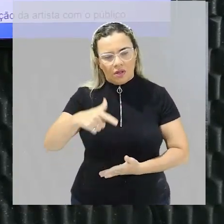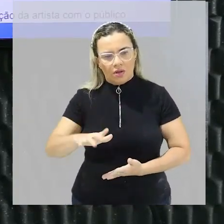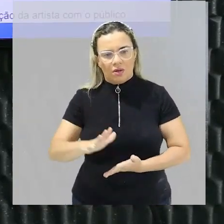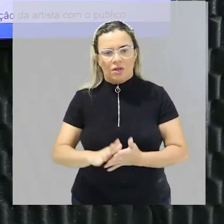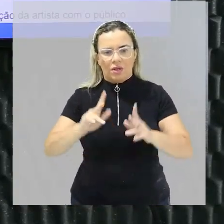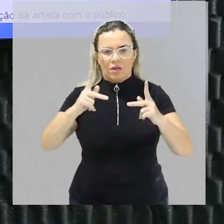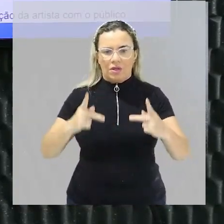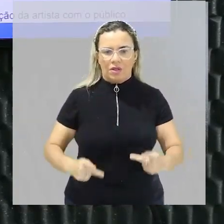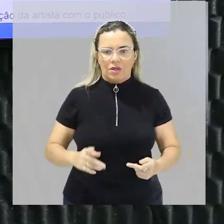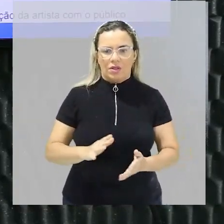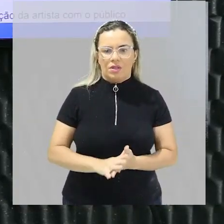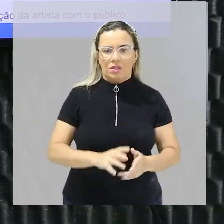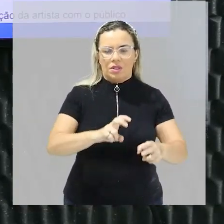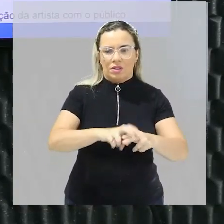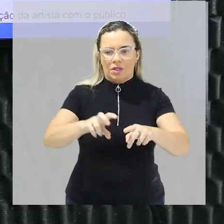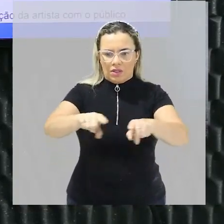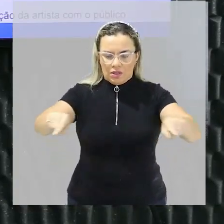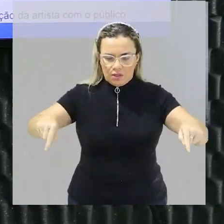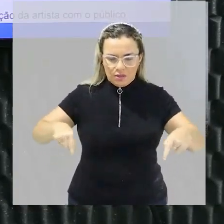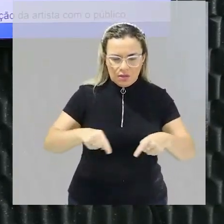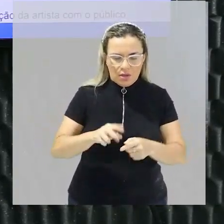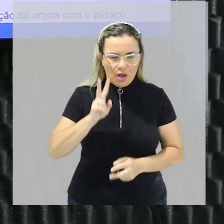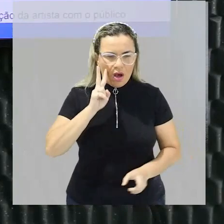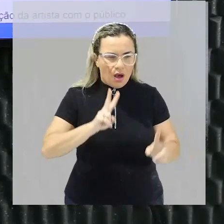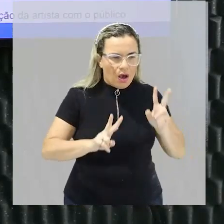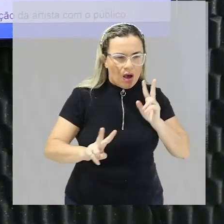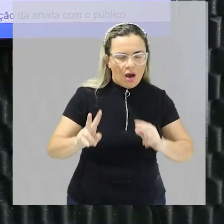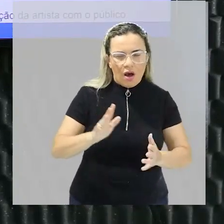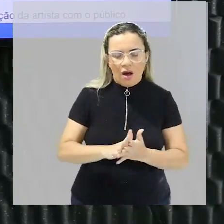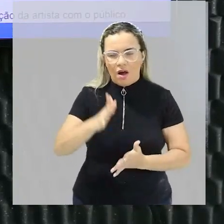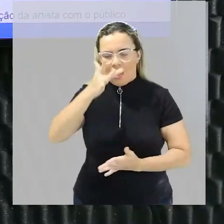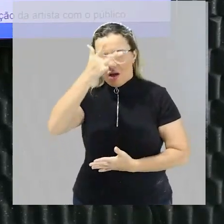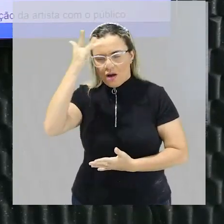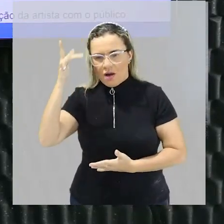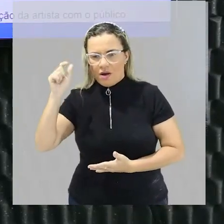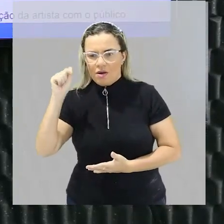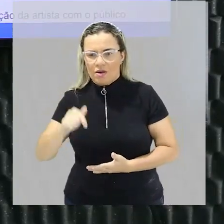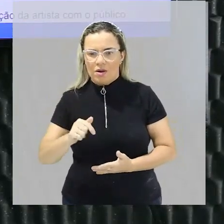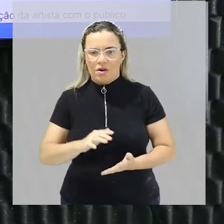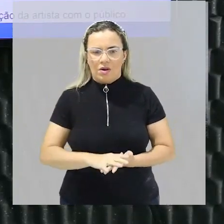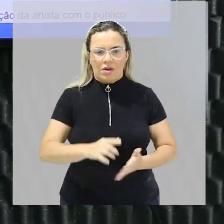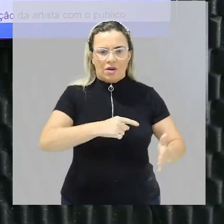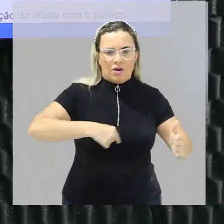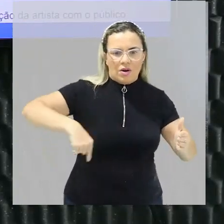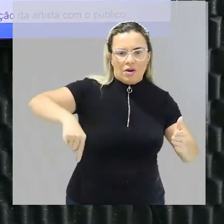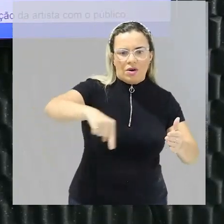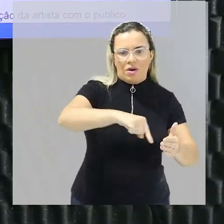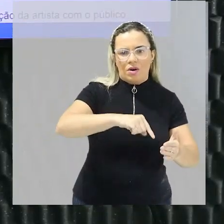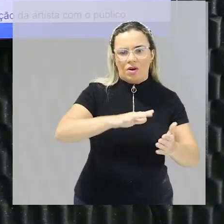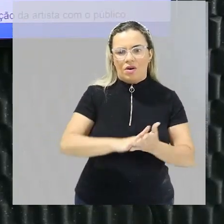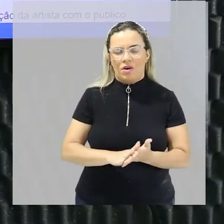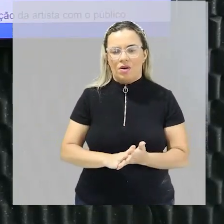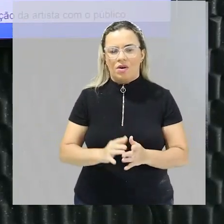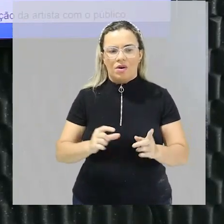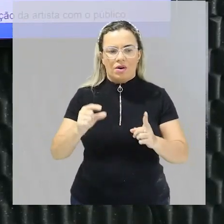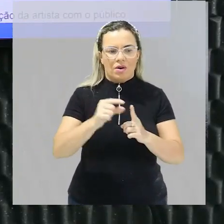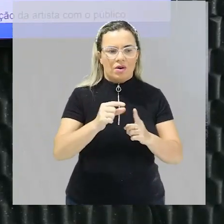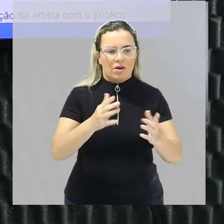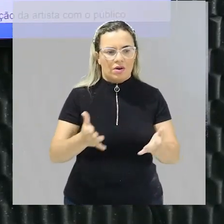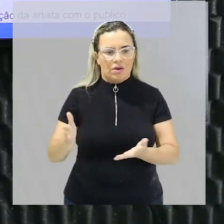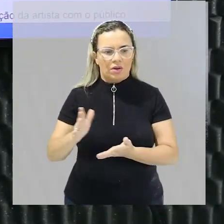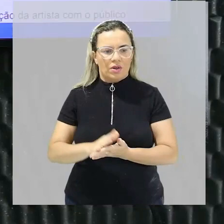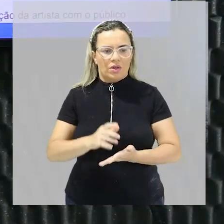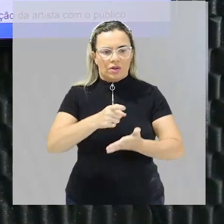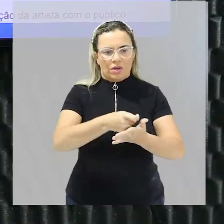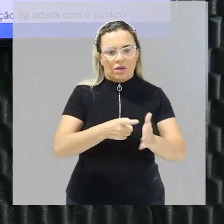apresenta uma obra da artista Mariana Abramovic, cuja performance se alinha às tendências contemporâneas que